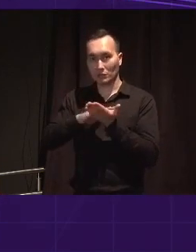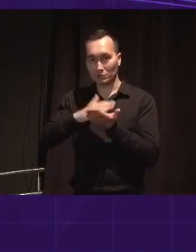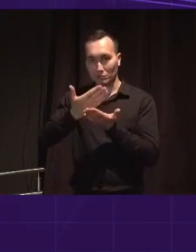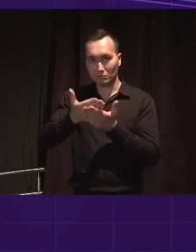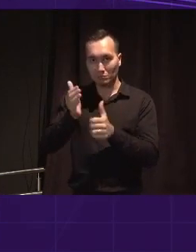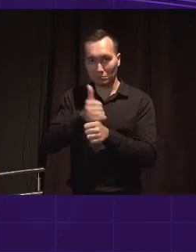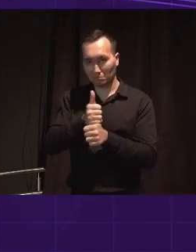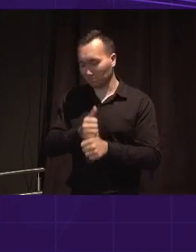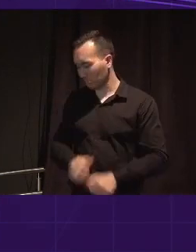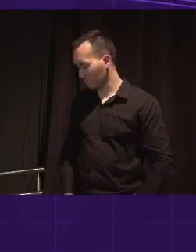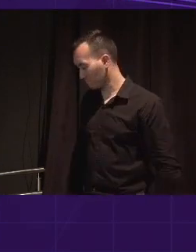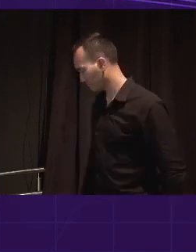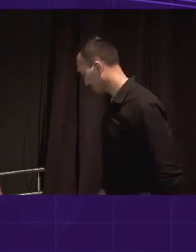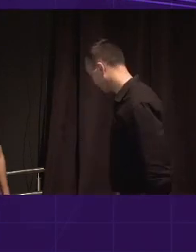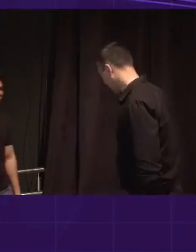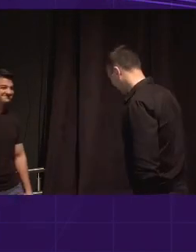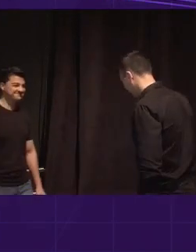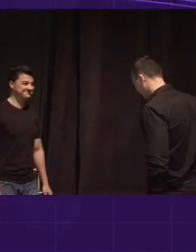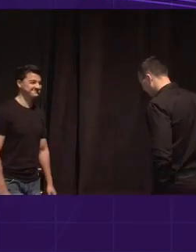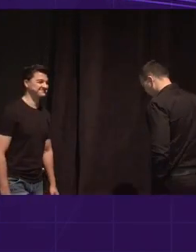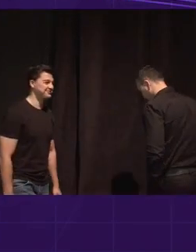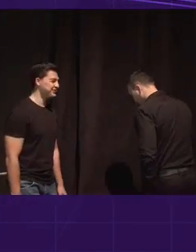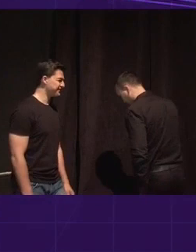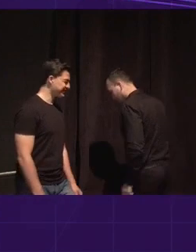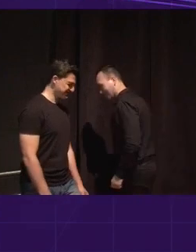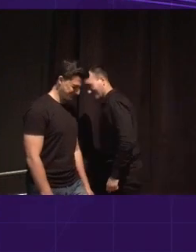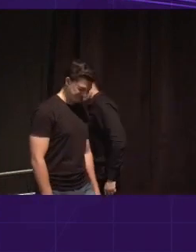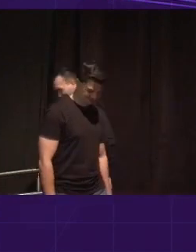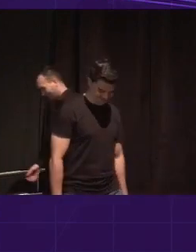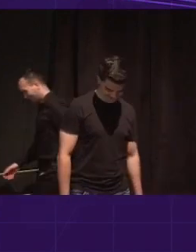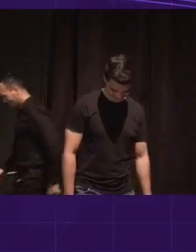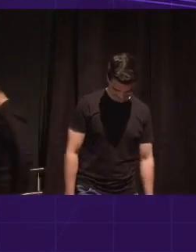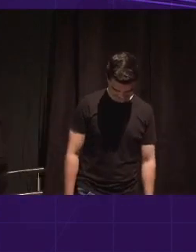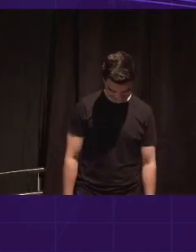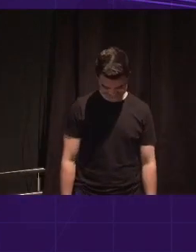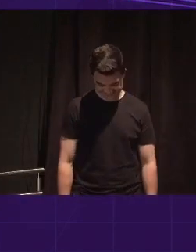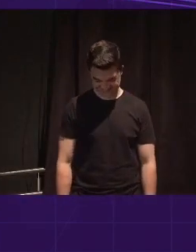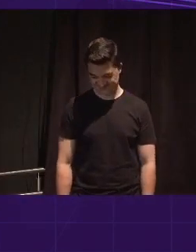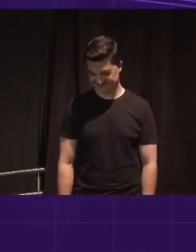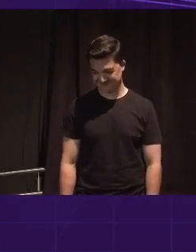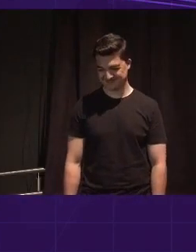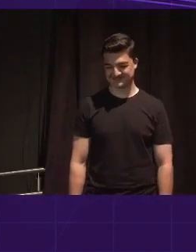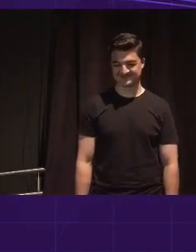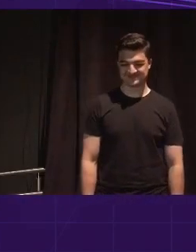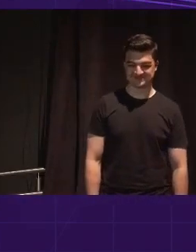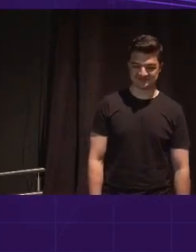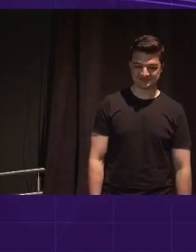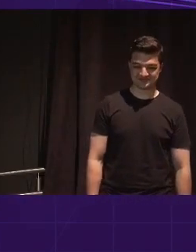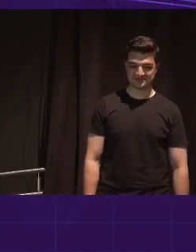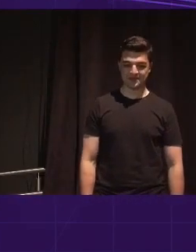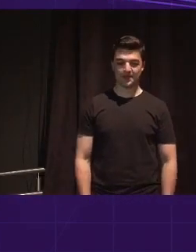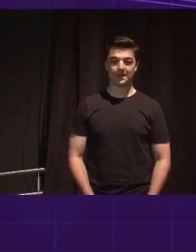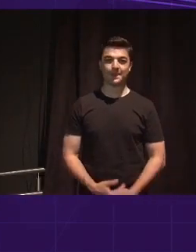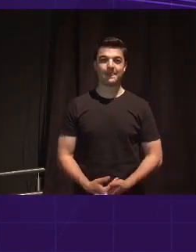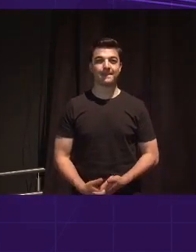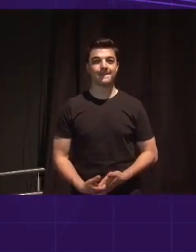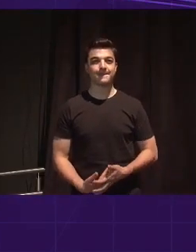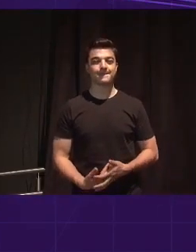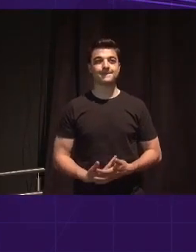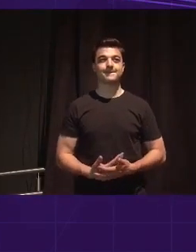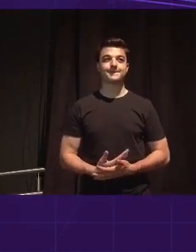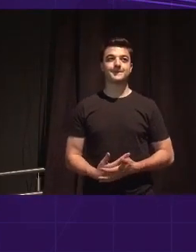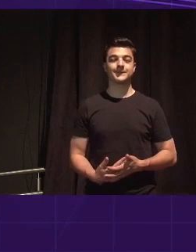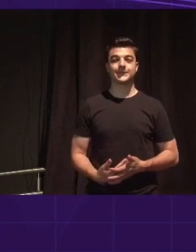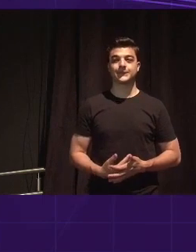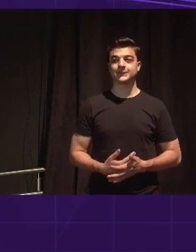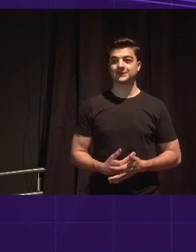farol das métricas, dos dados, das análises, entendendo com mais informações aquilo que a gente está fazendo, tá? Só que isso